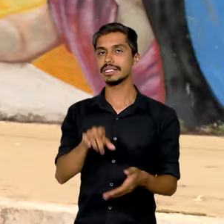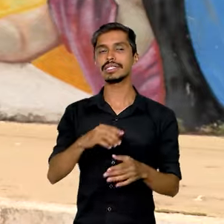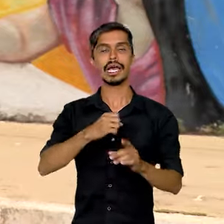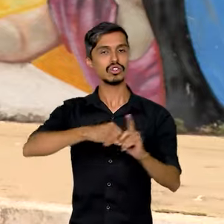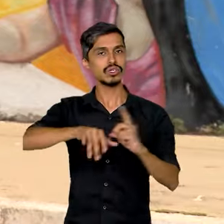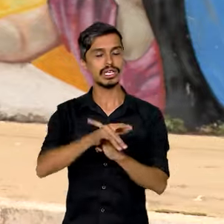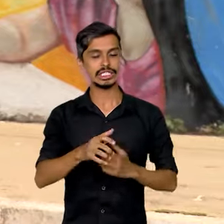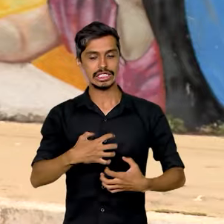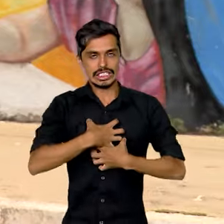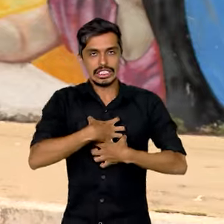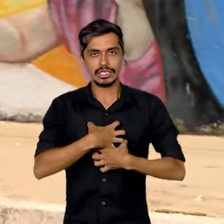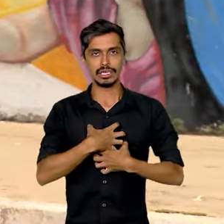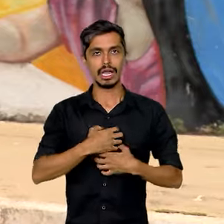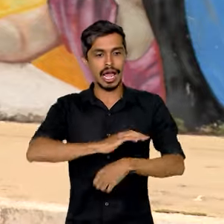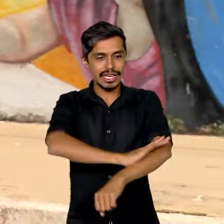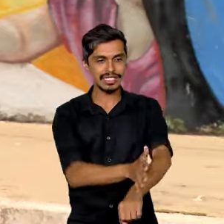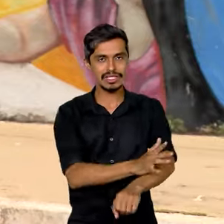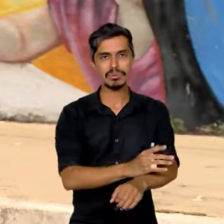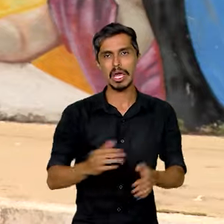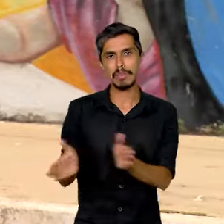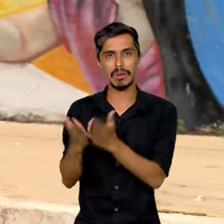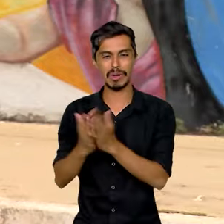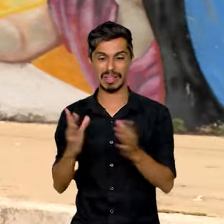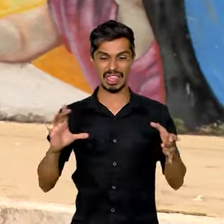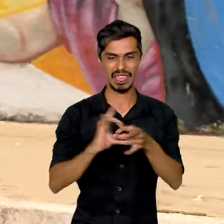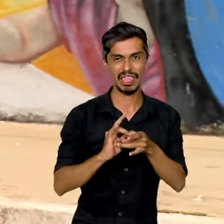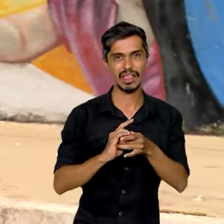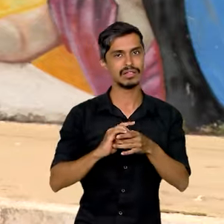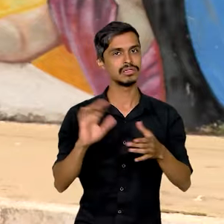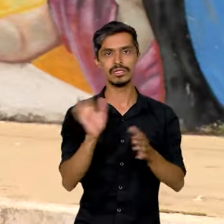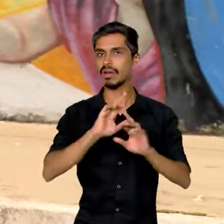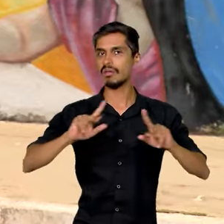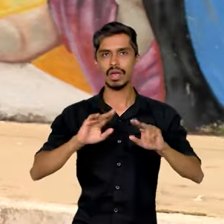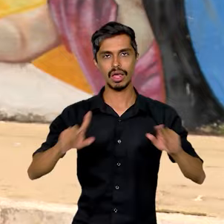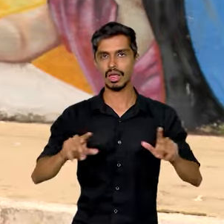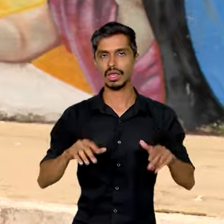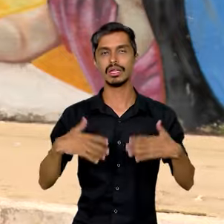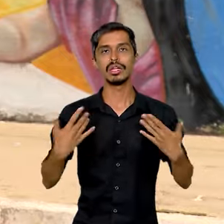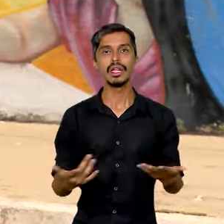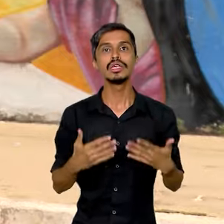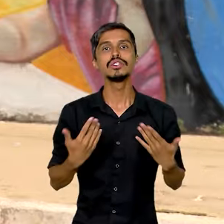sociedade. Racismo e pobreza não são a mesma coisa, mas não se pode